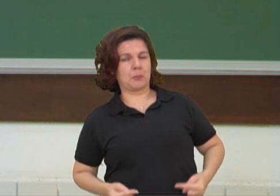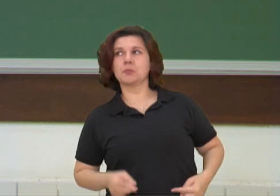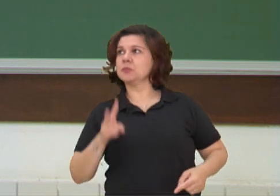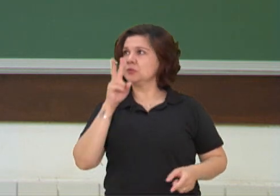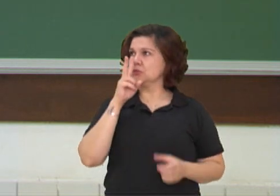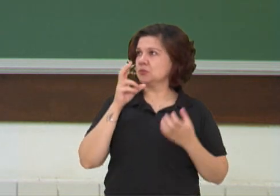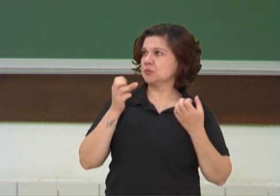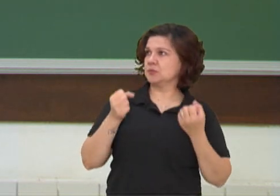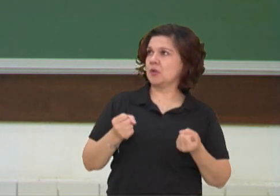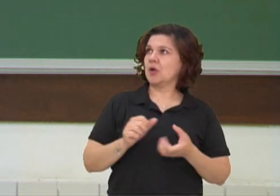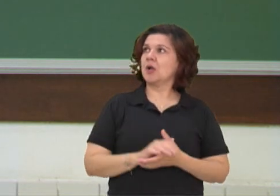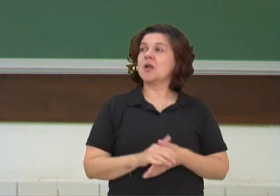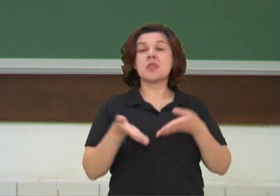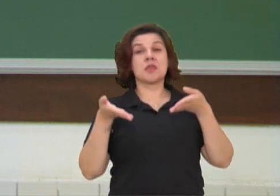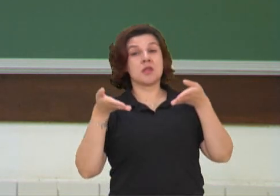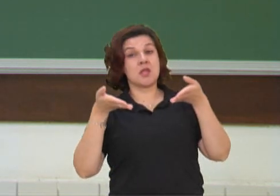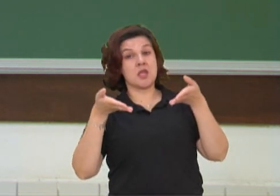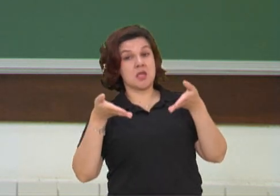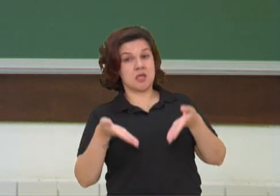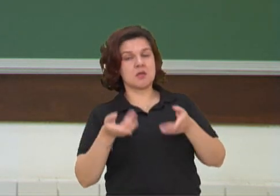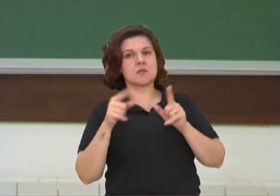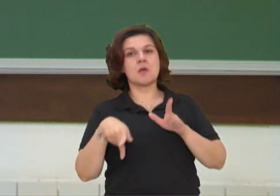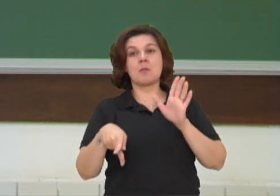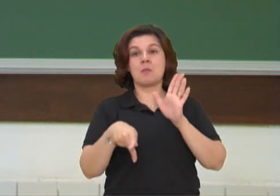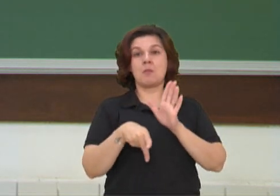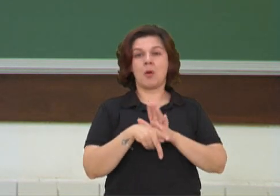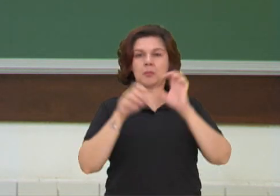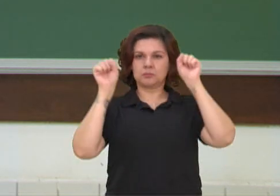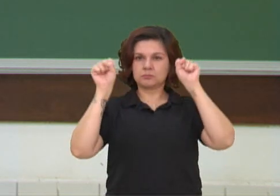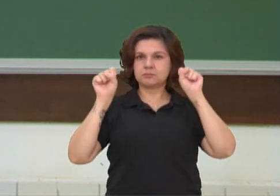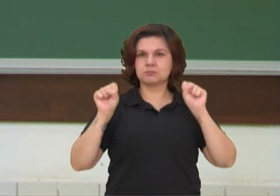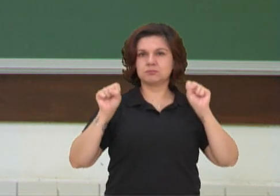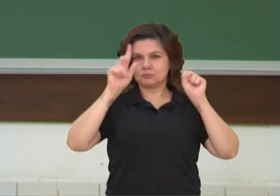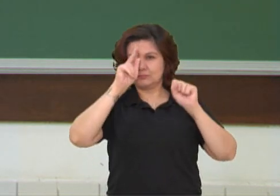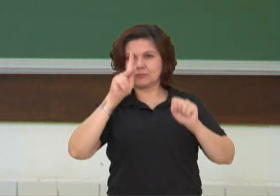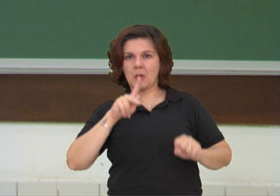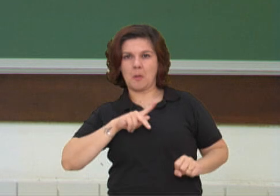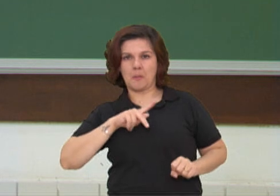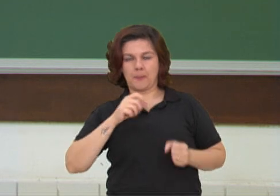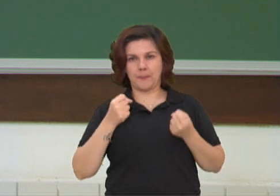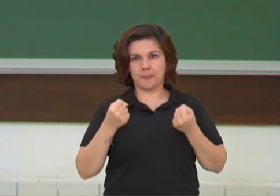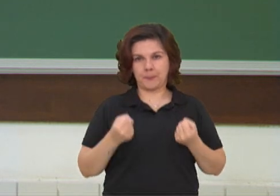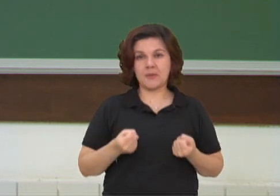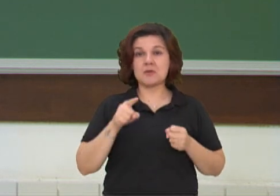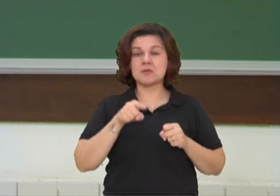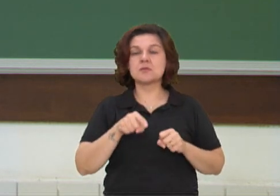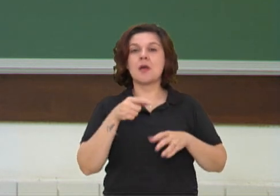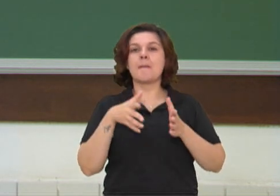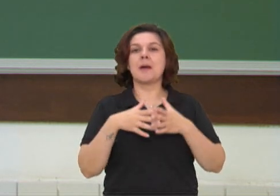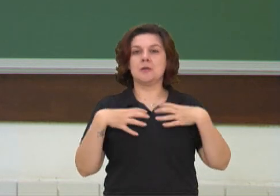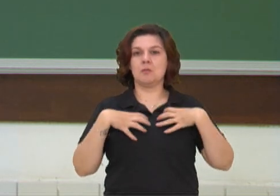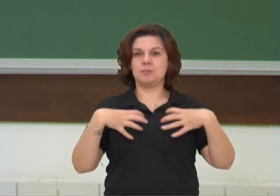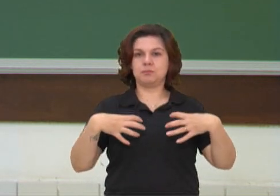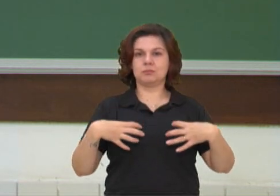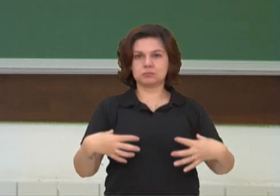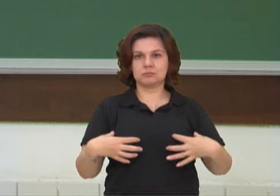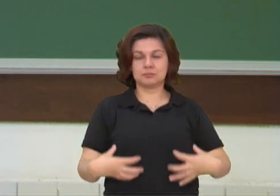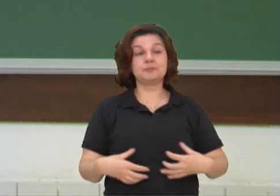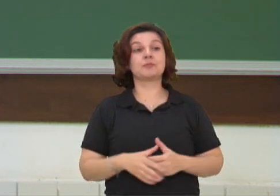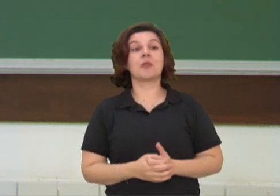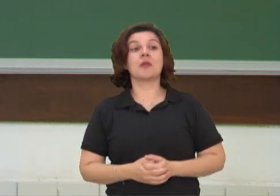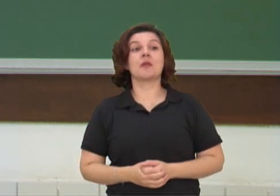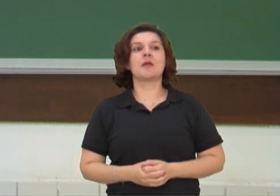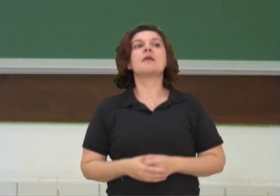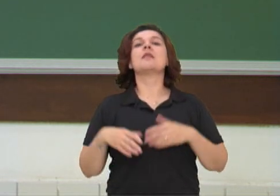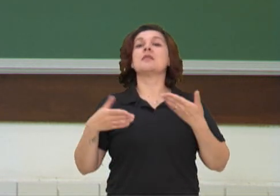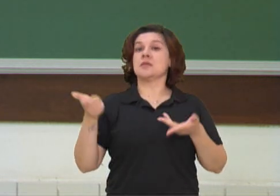A calistenia é um meio para conseguir atingir um corpo ali, aparentemente, com mais volume ali de massa muscular.